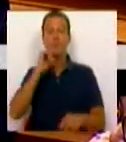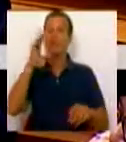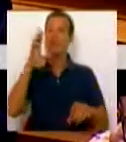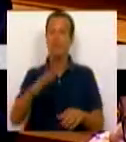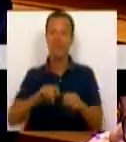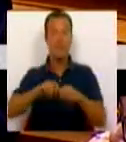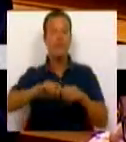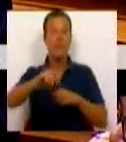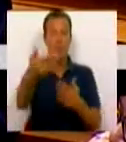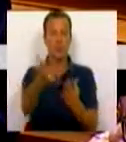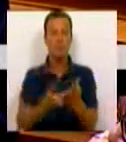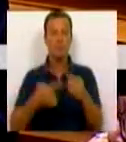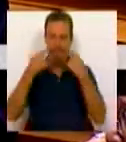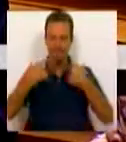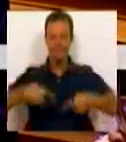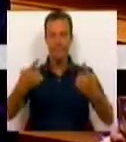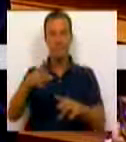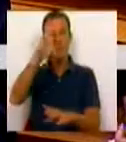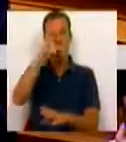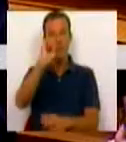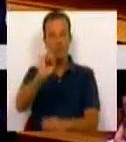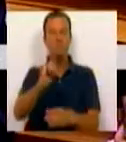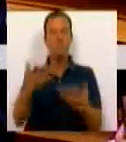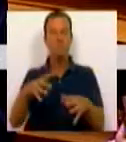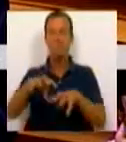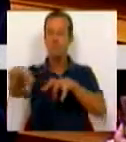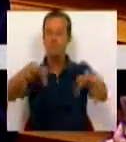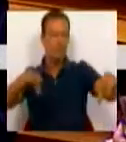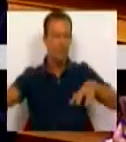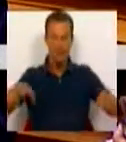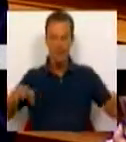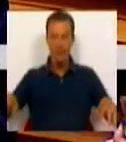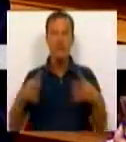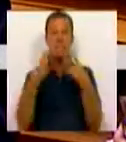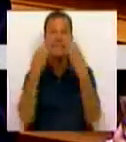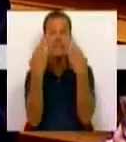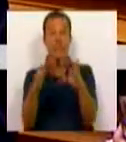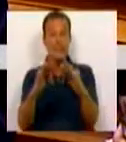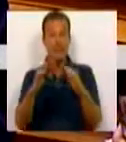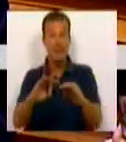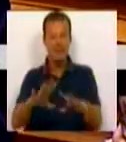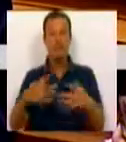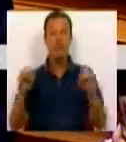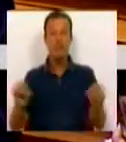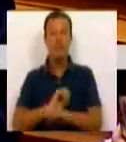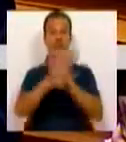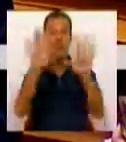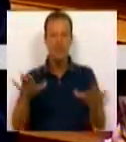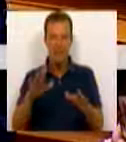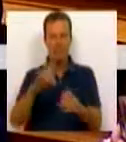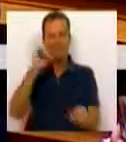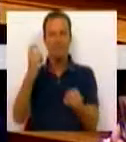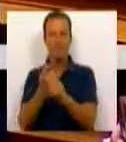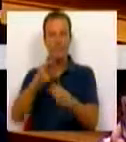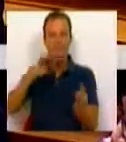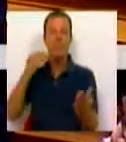diploma, apresentado pelo Governo, descentraliza, simplifica, clarifica e é mais